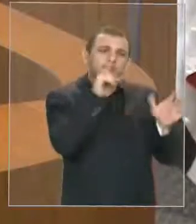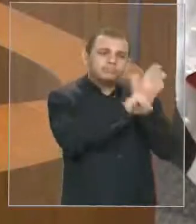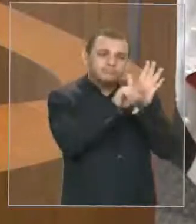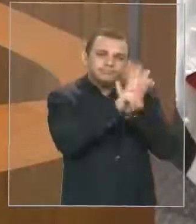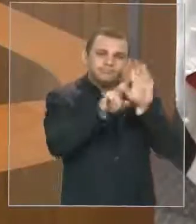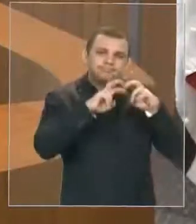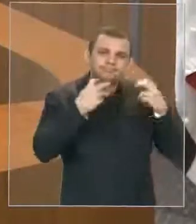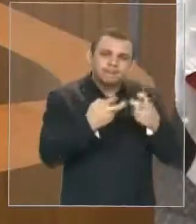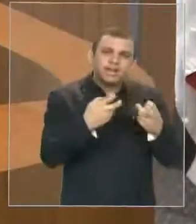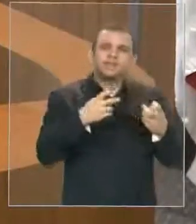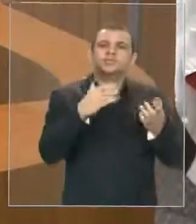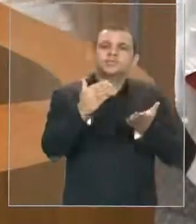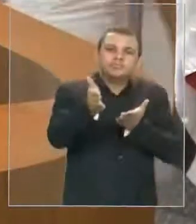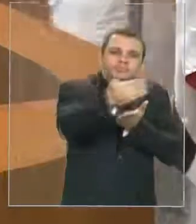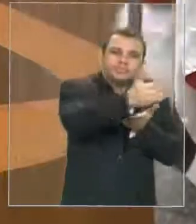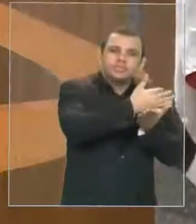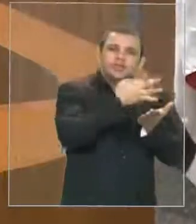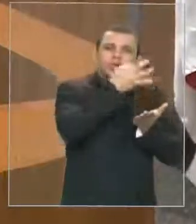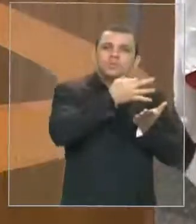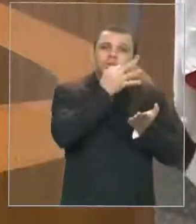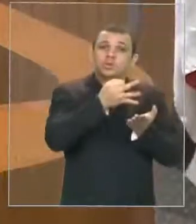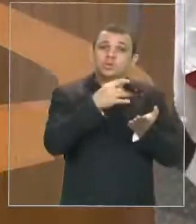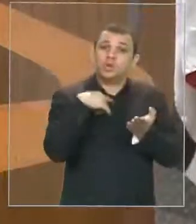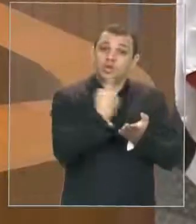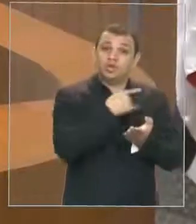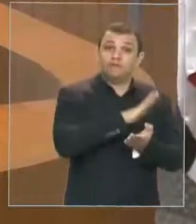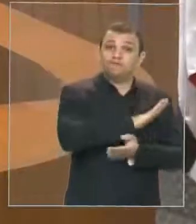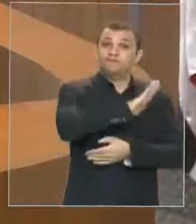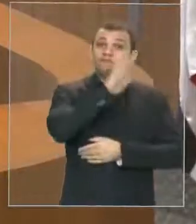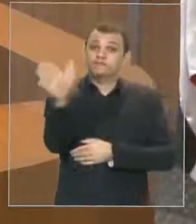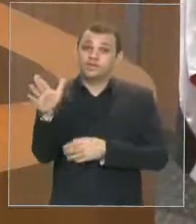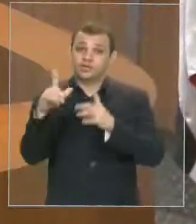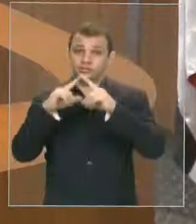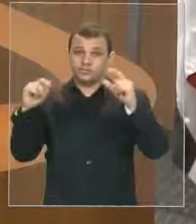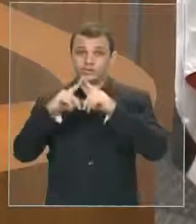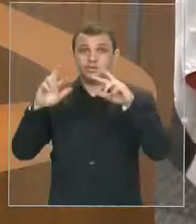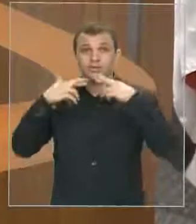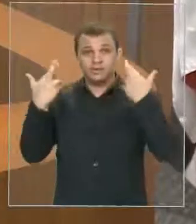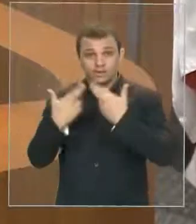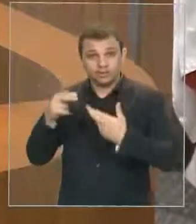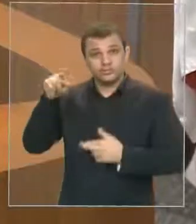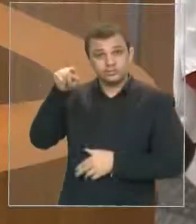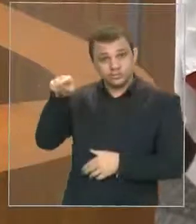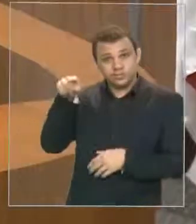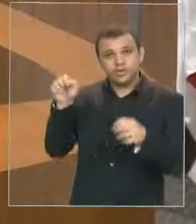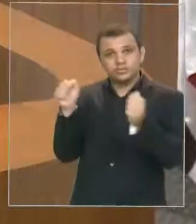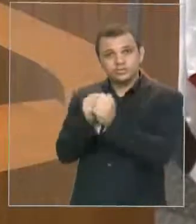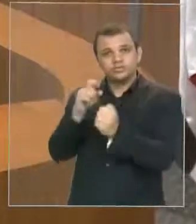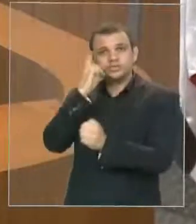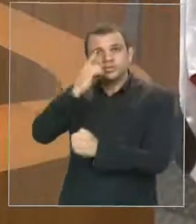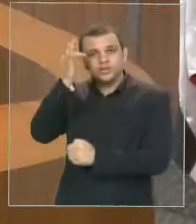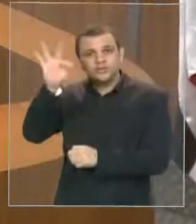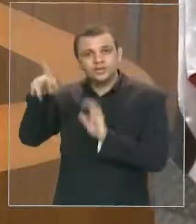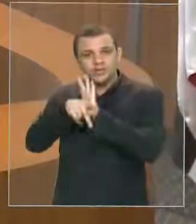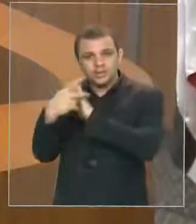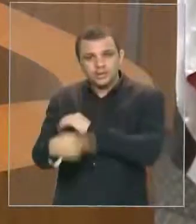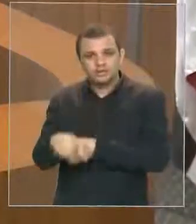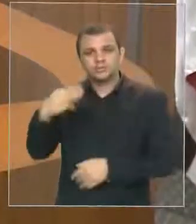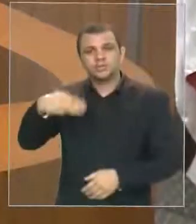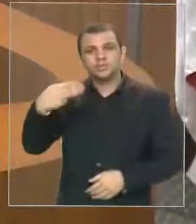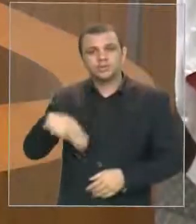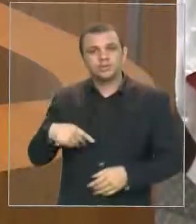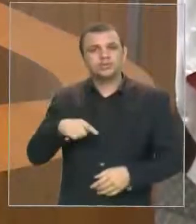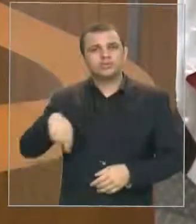com a nossa bancada federal em Brasília, para que a gente possa externar a opinião, não só da Assembleia, mas de todos aqueles que a